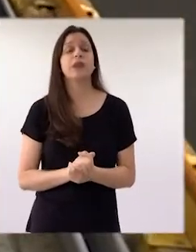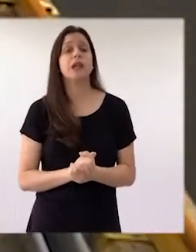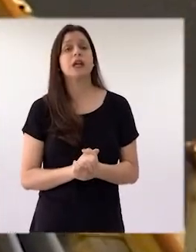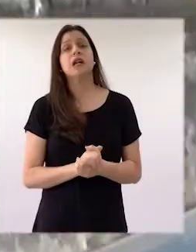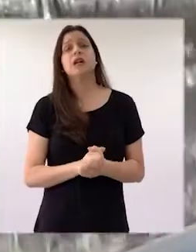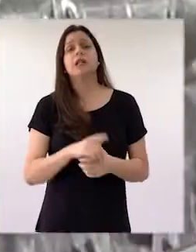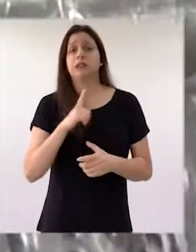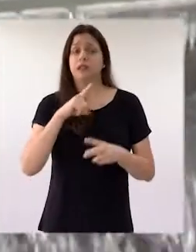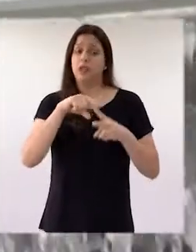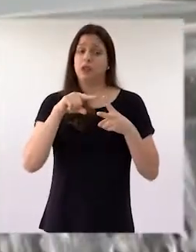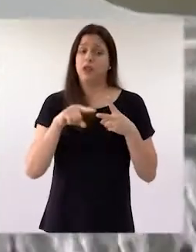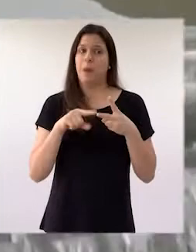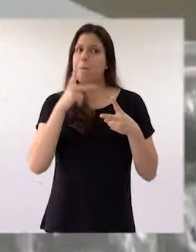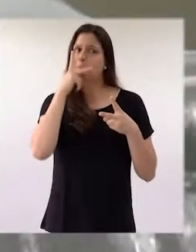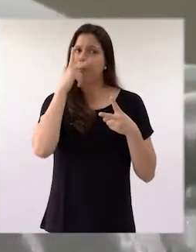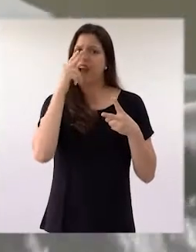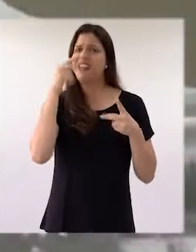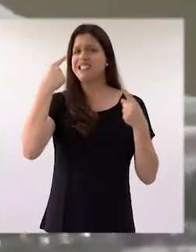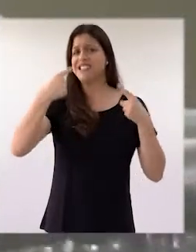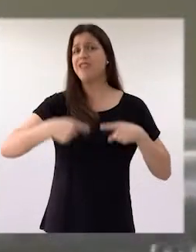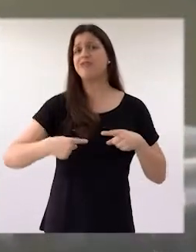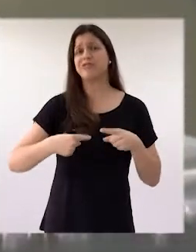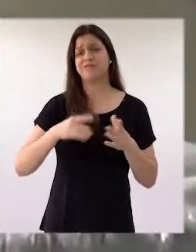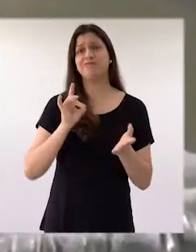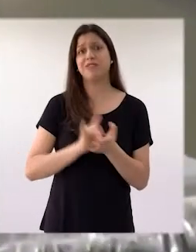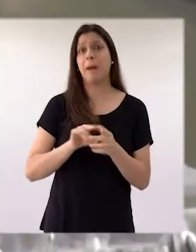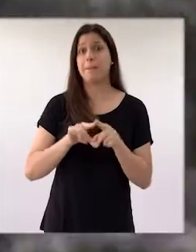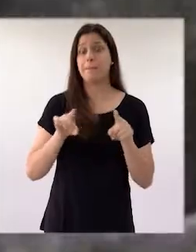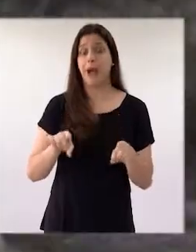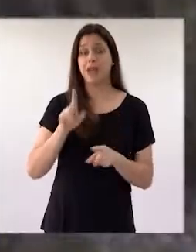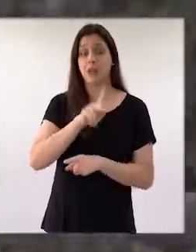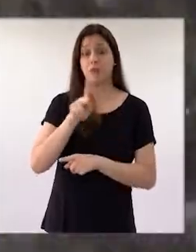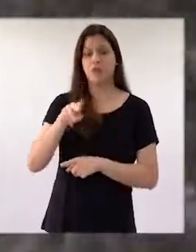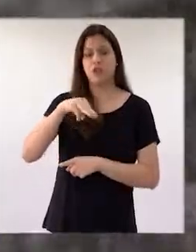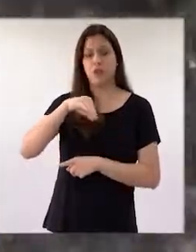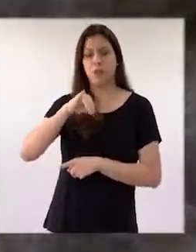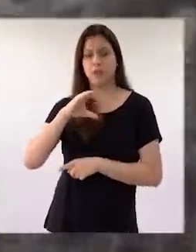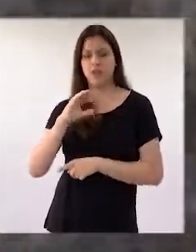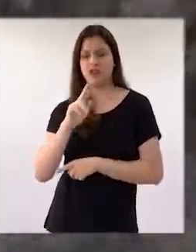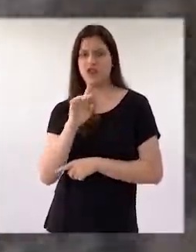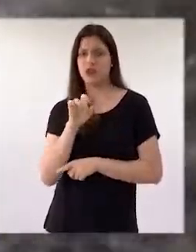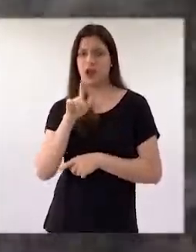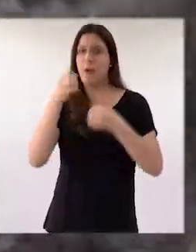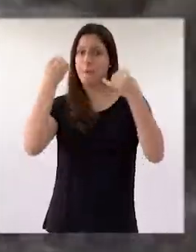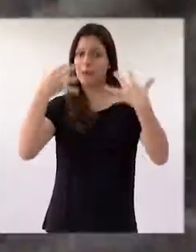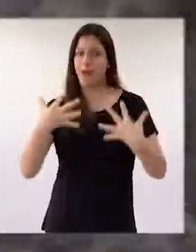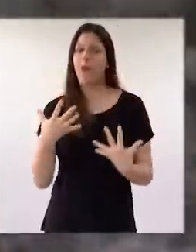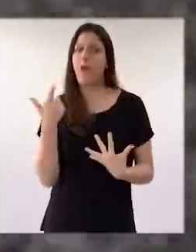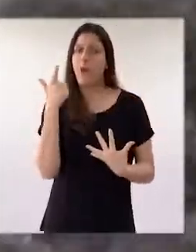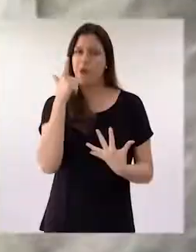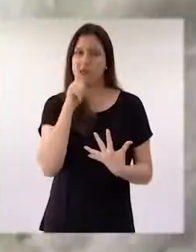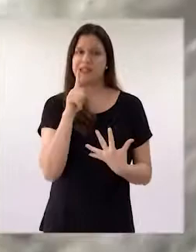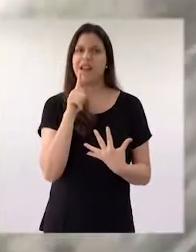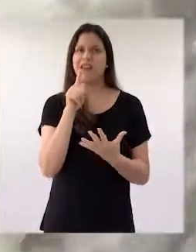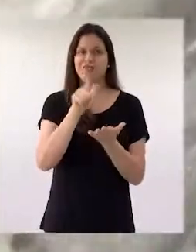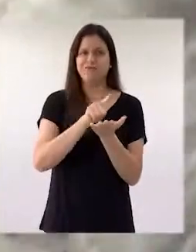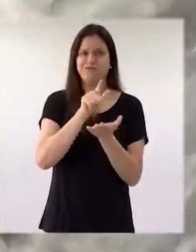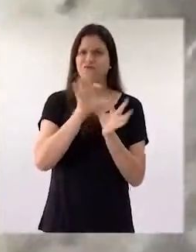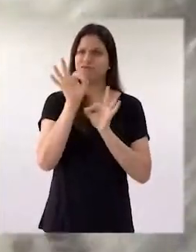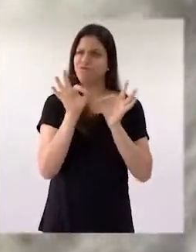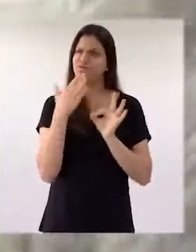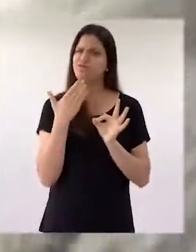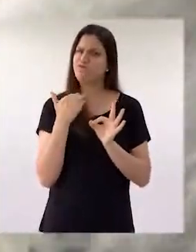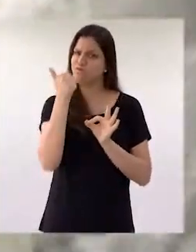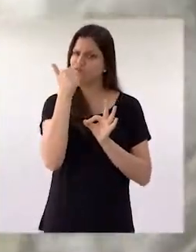do conhecimento diferentes parece um desafio, e até é, mas segundo o professor Michel, isso tem o potencial de enriquecer o trabalho e